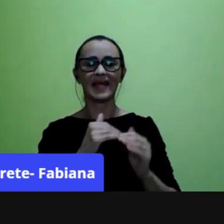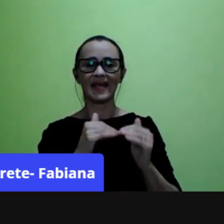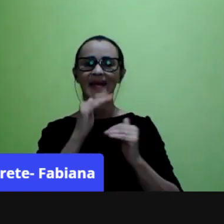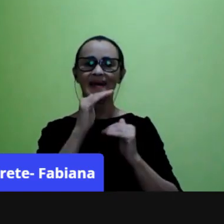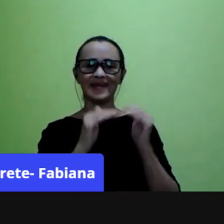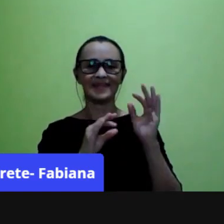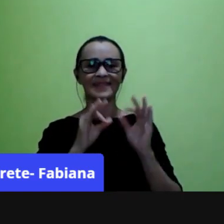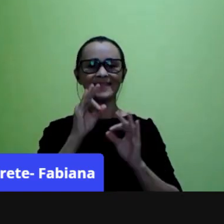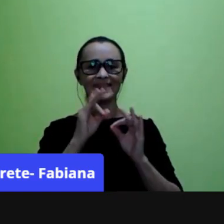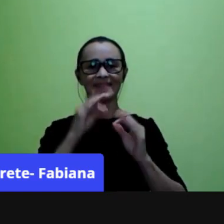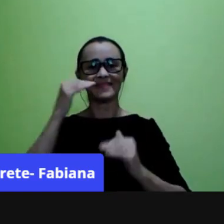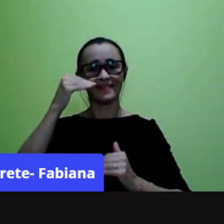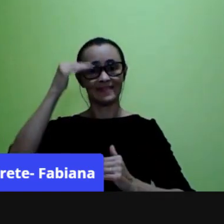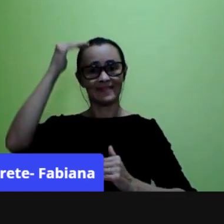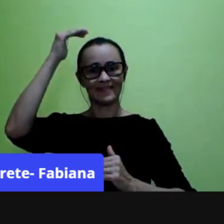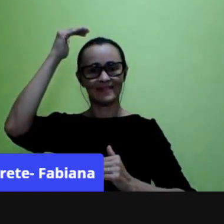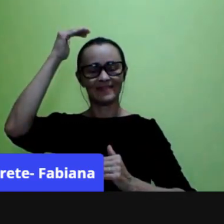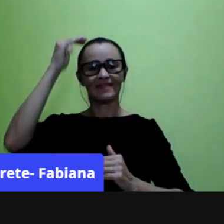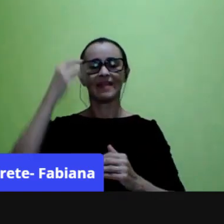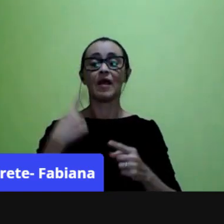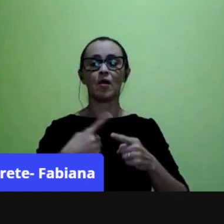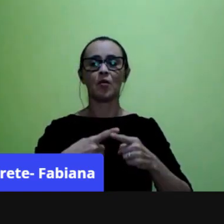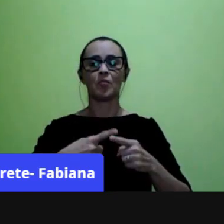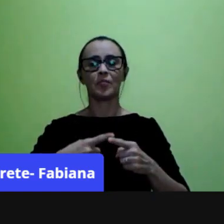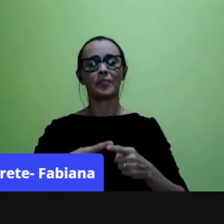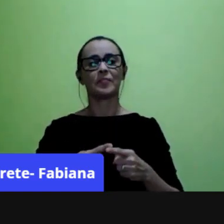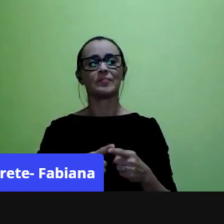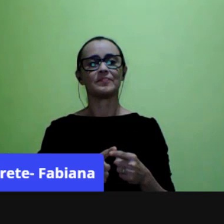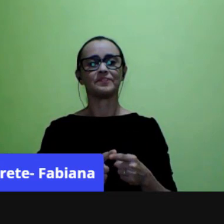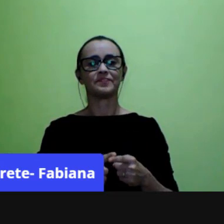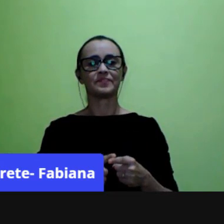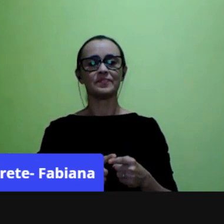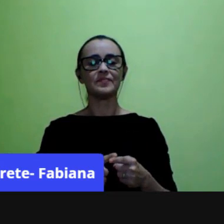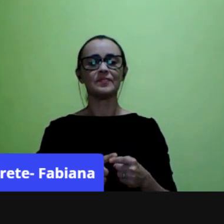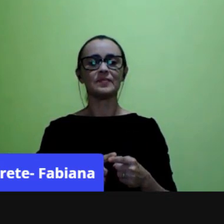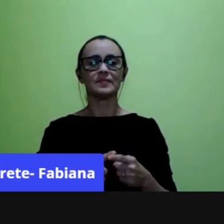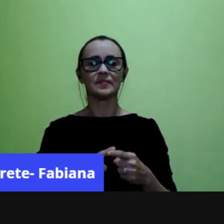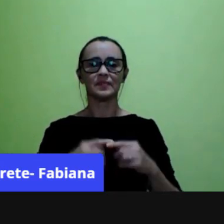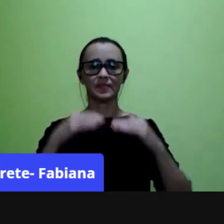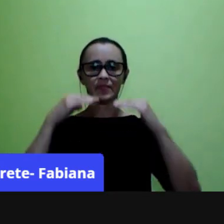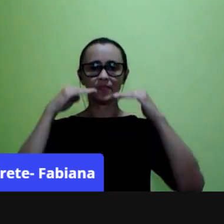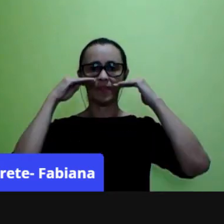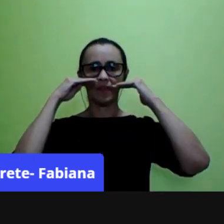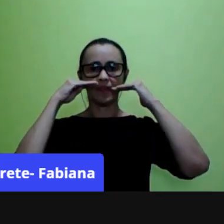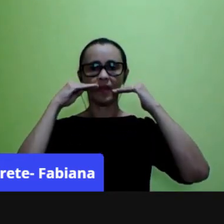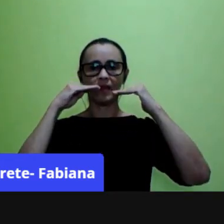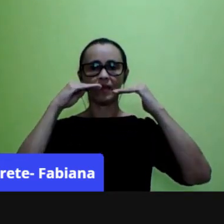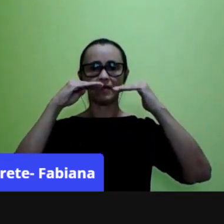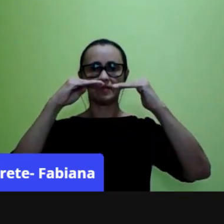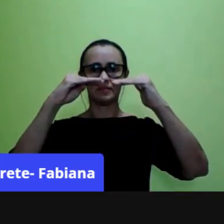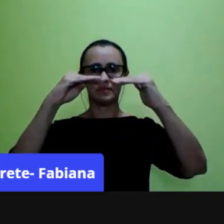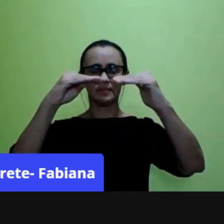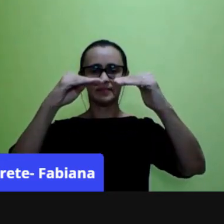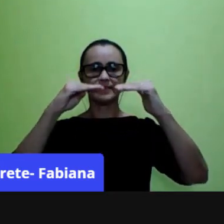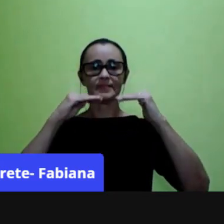aqui, acima de você. Por quê? Olha só, eu estou olhando diretamente para a câmera, tá